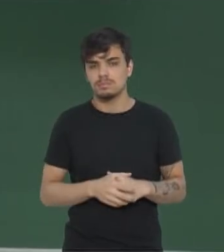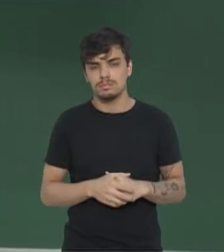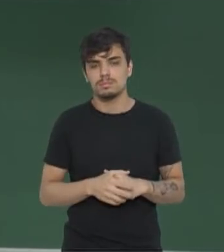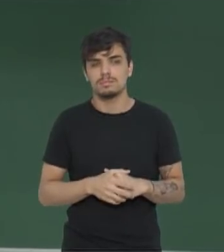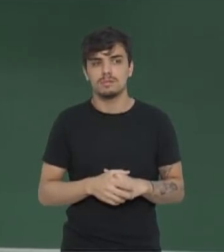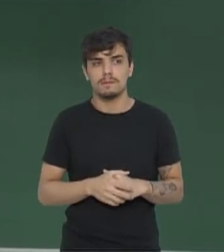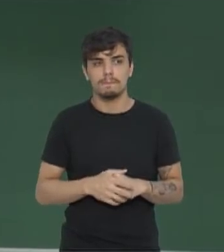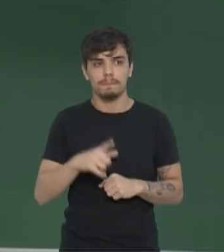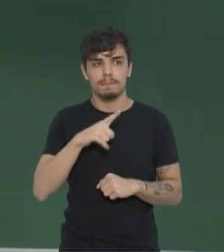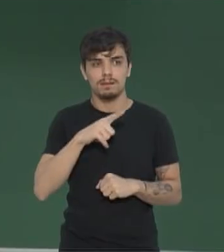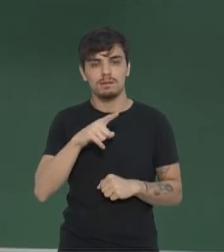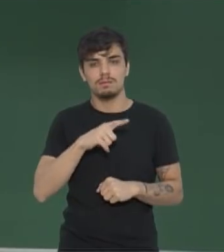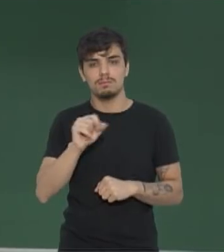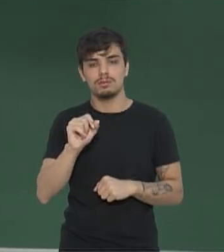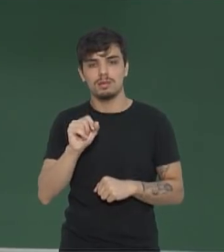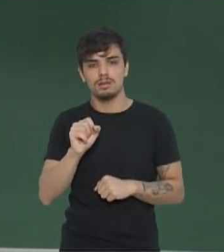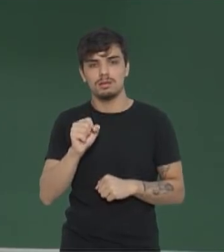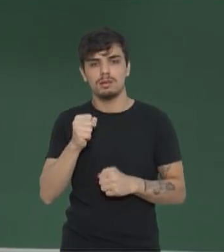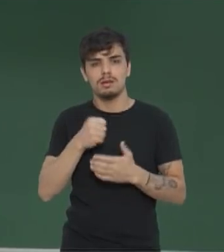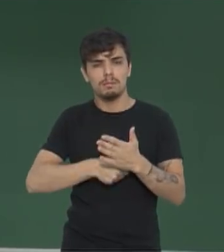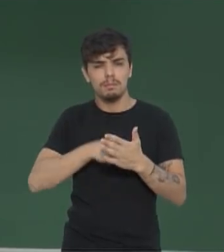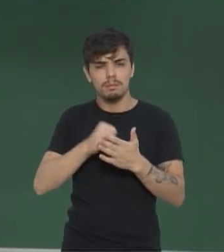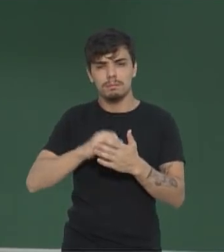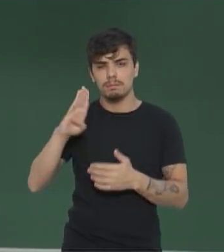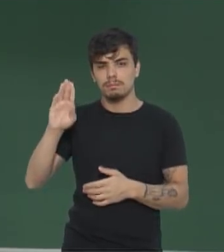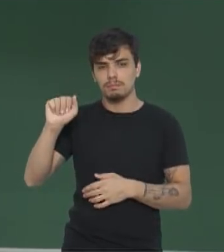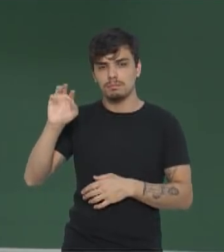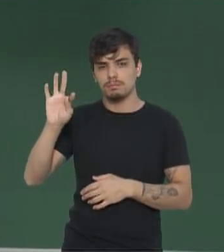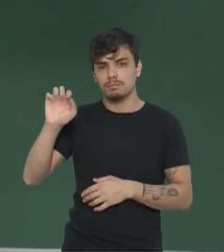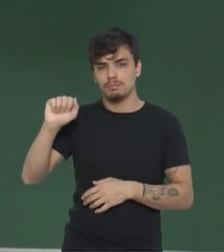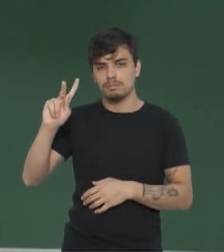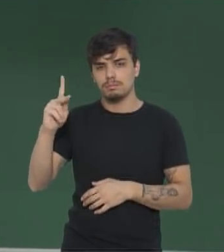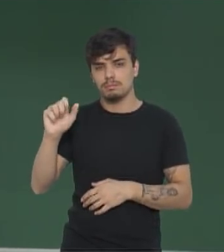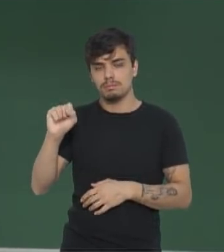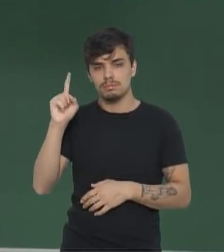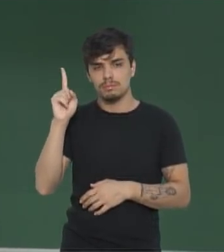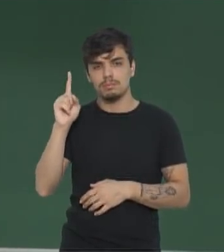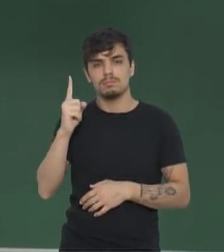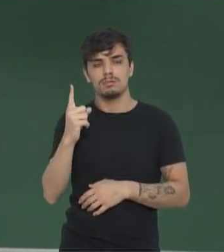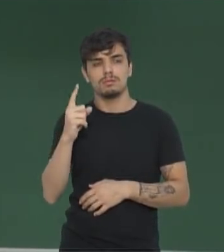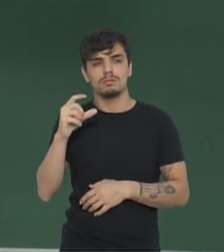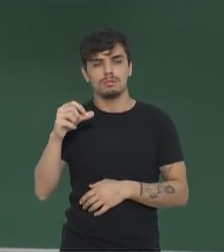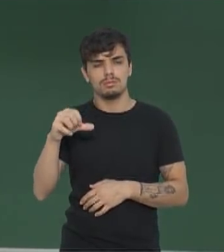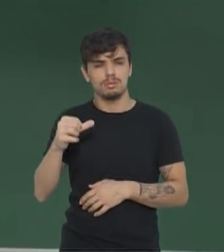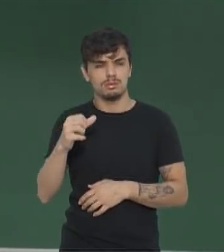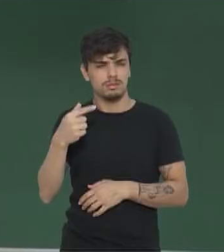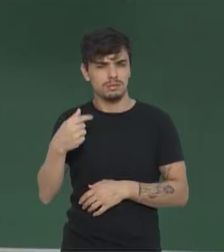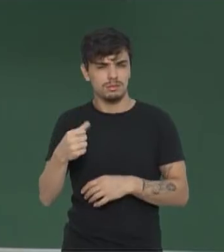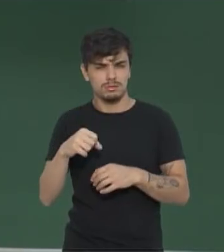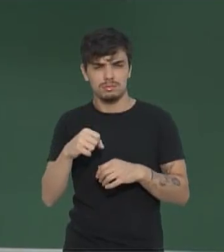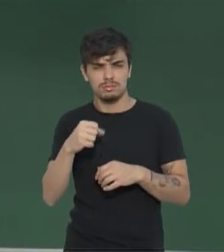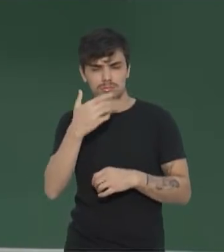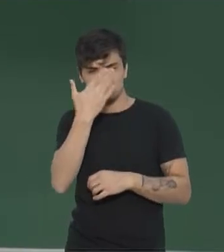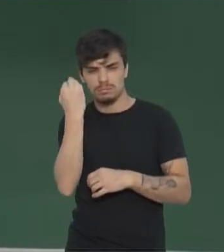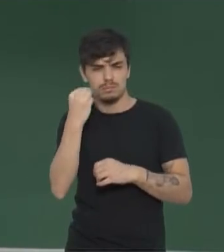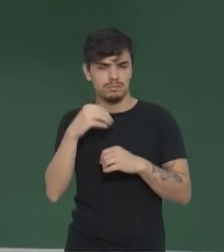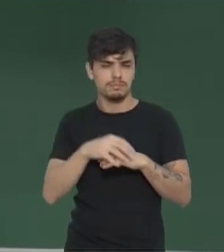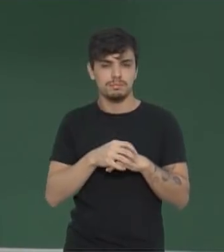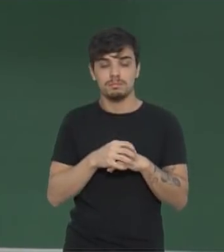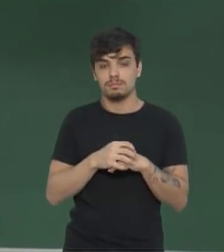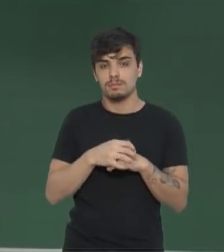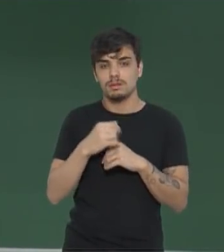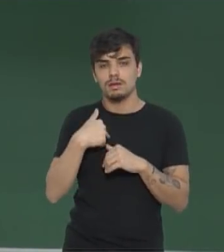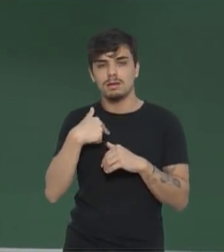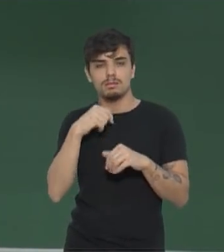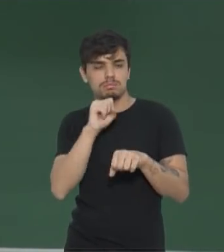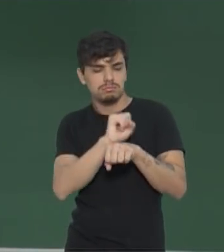tive uma das batalhas chamada de São Mamed, de 1127. Parecia que era uma situação assim, extremamente romantizada,